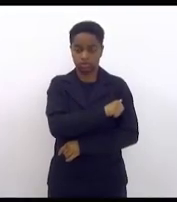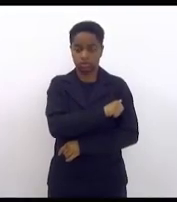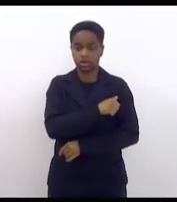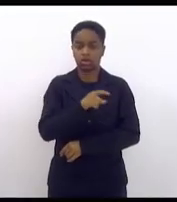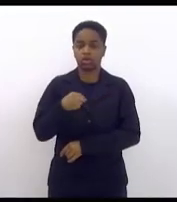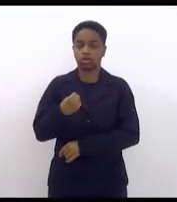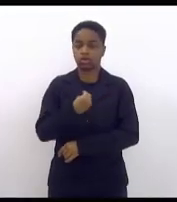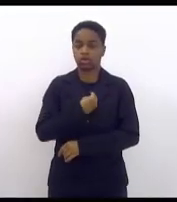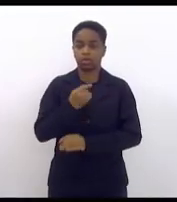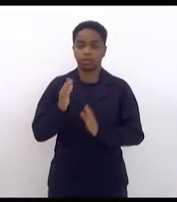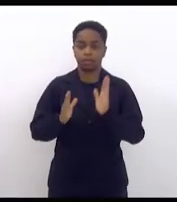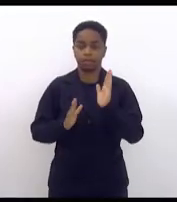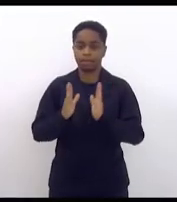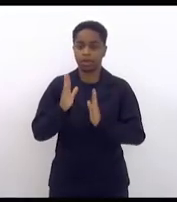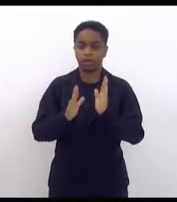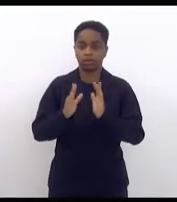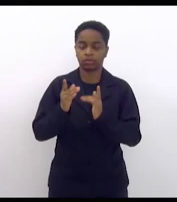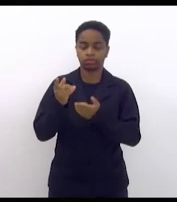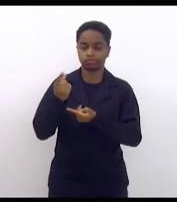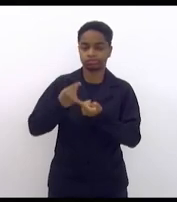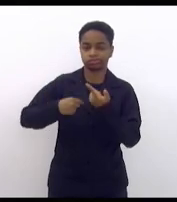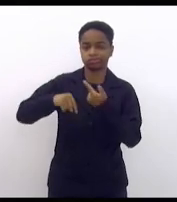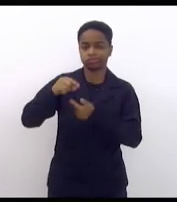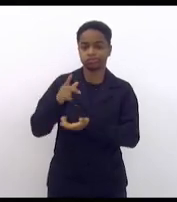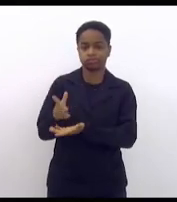regime de recuperação fiscal, nós só